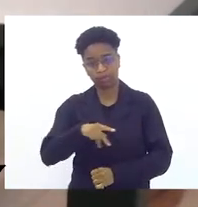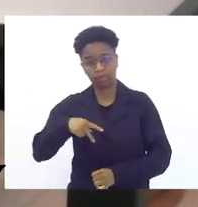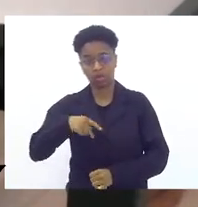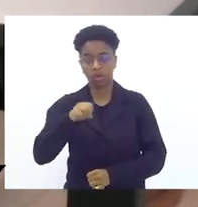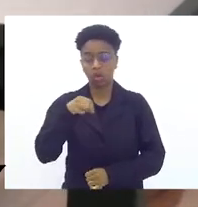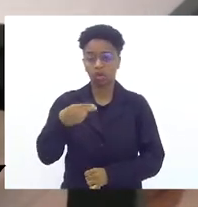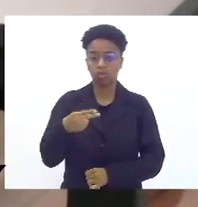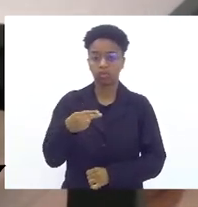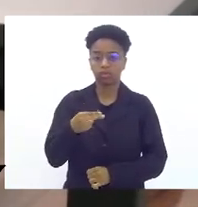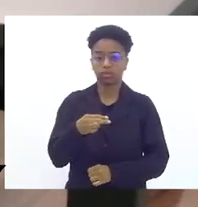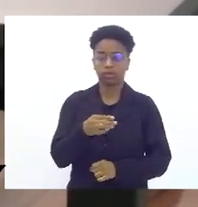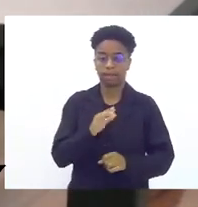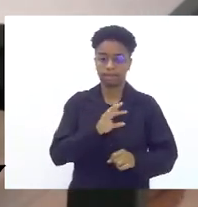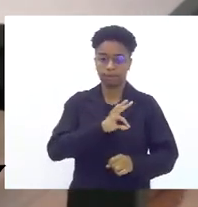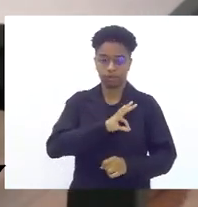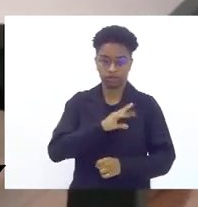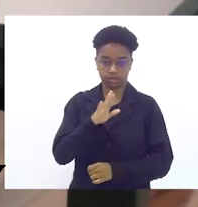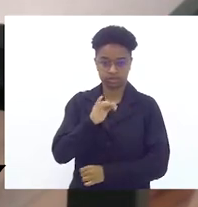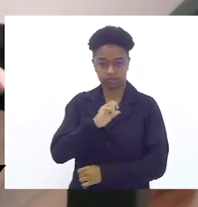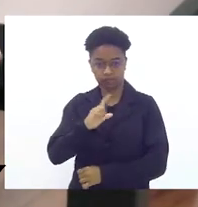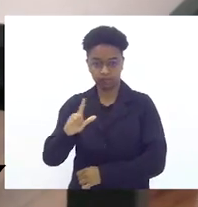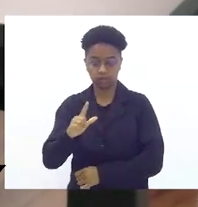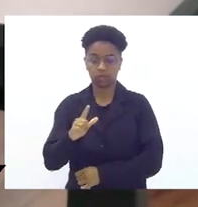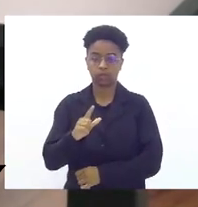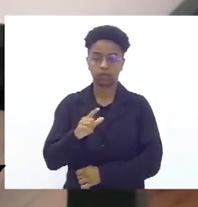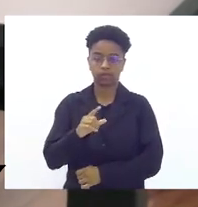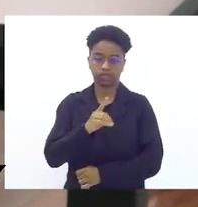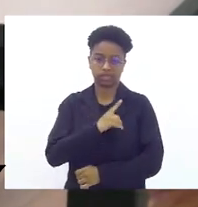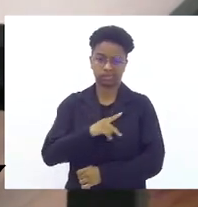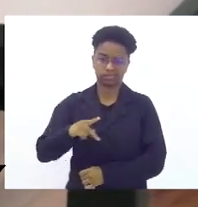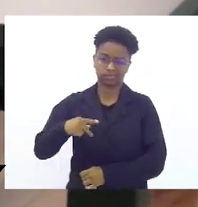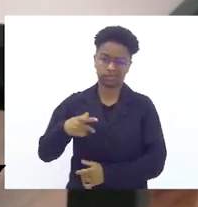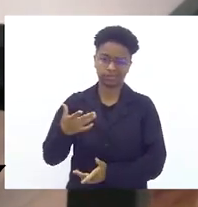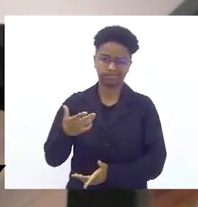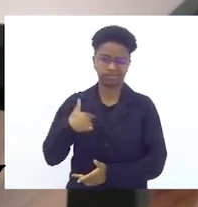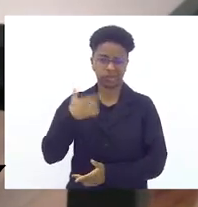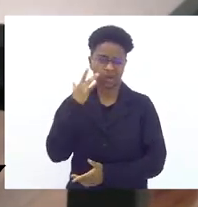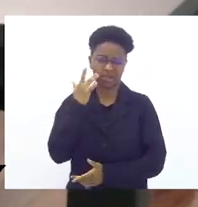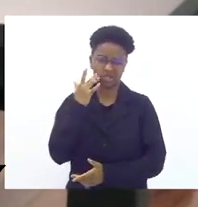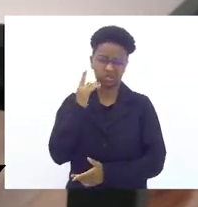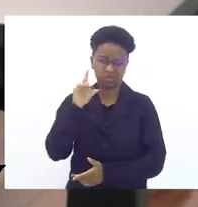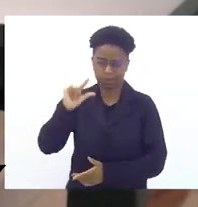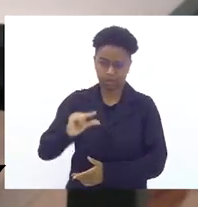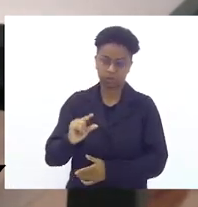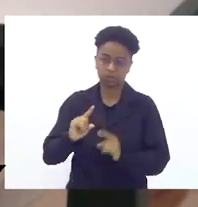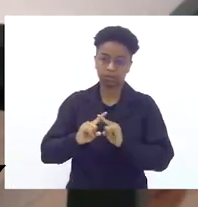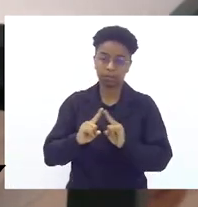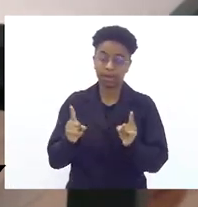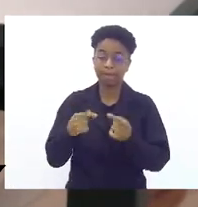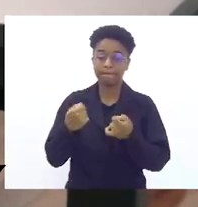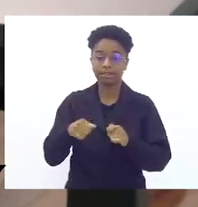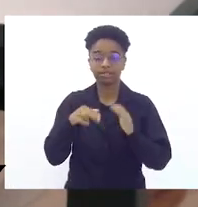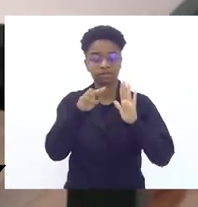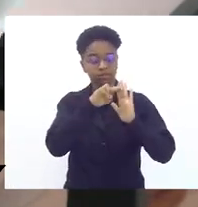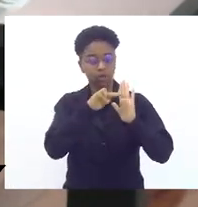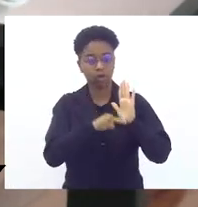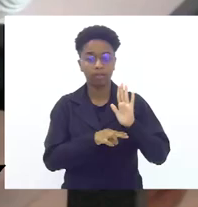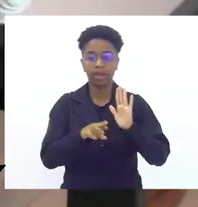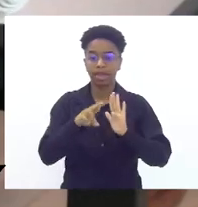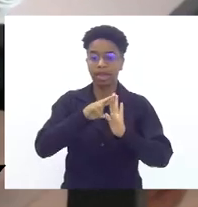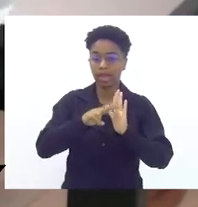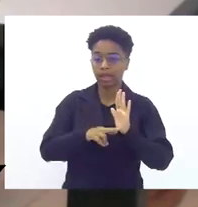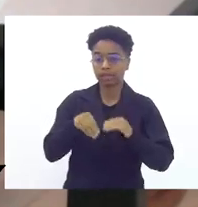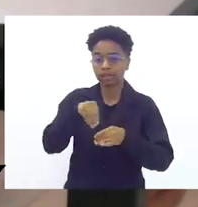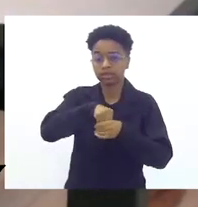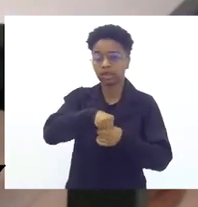Segurança Pública Defensoria defensoria eu acho que são menos importância tenham normas protocolos internos como